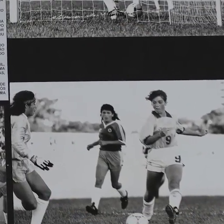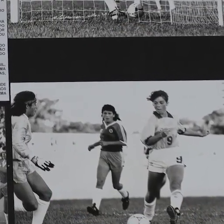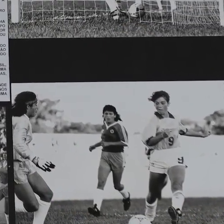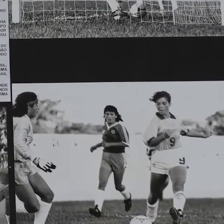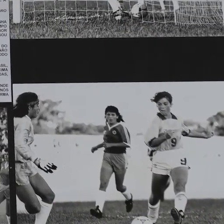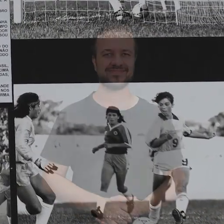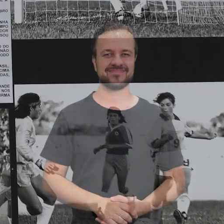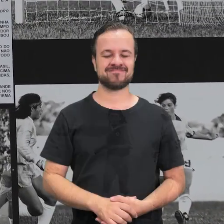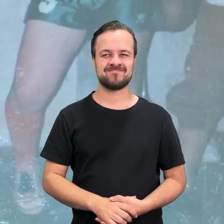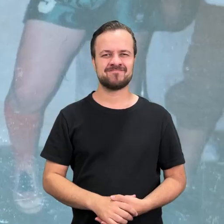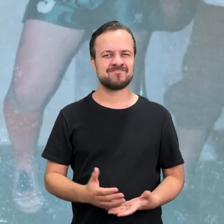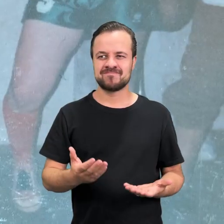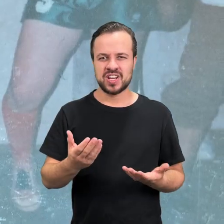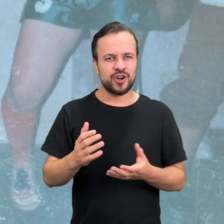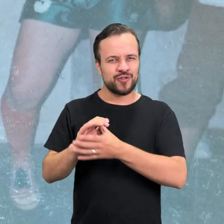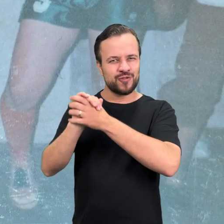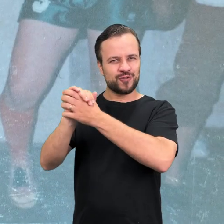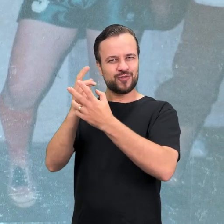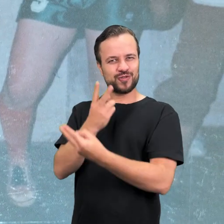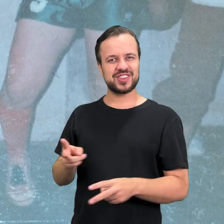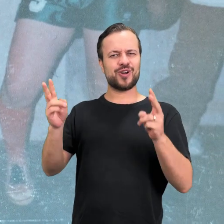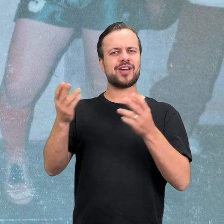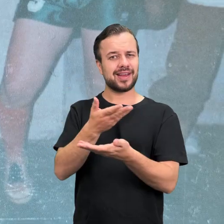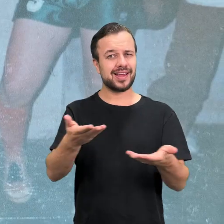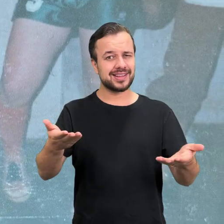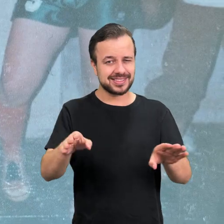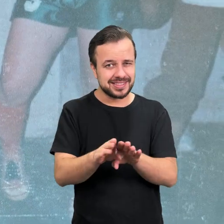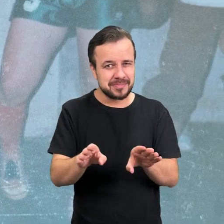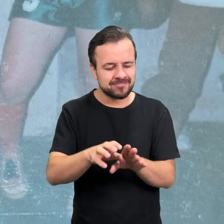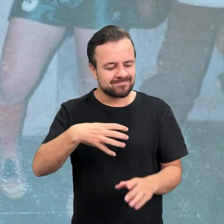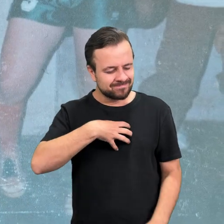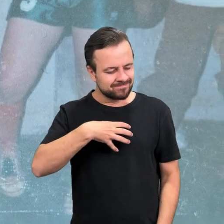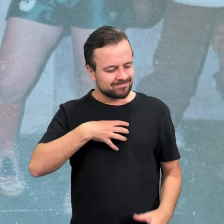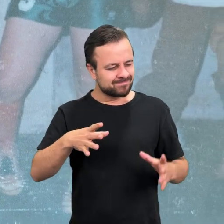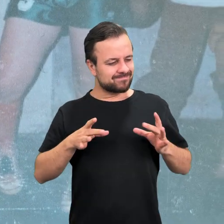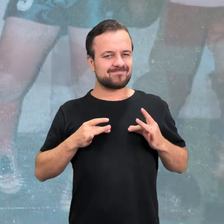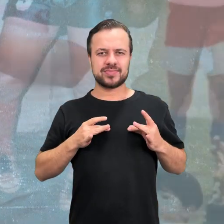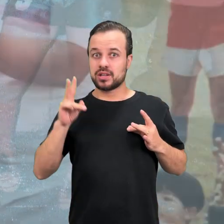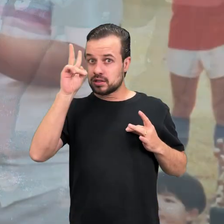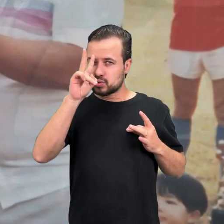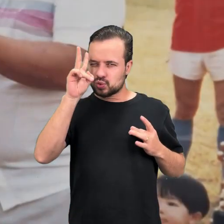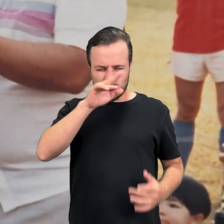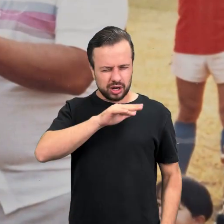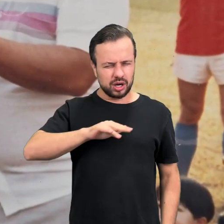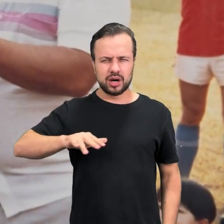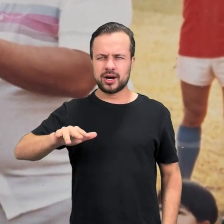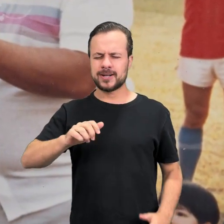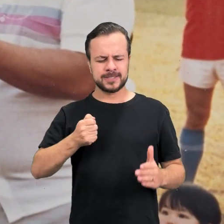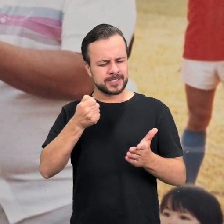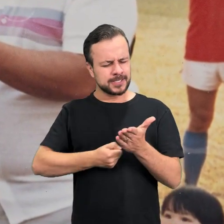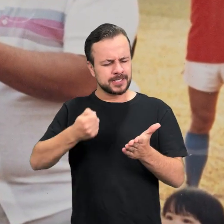E esse gosto de vitória também fez parte da vida das pioneiras de Maringá. Suas próprias histórias de superação e